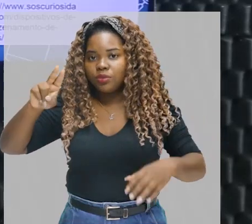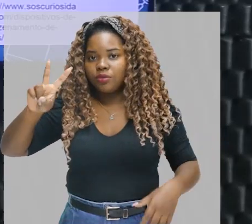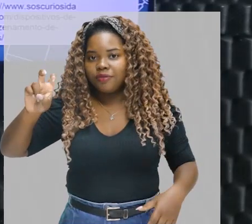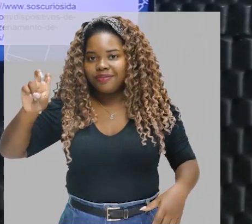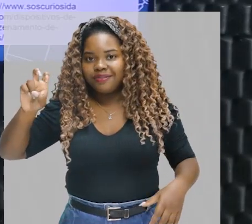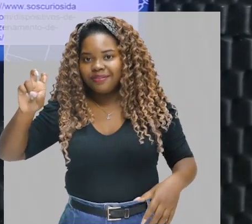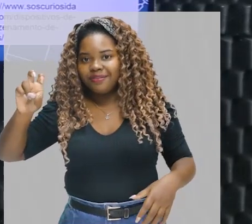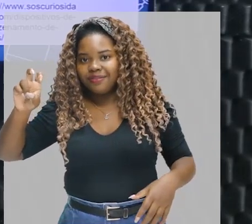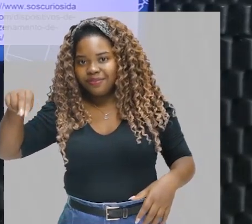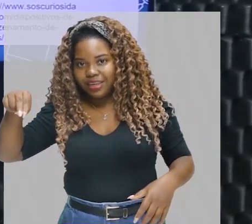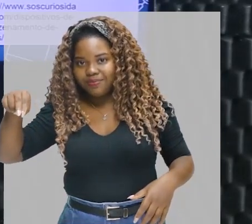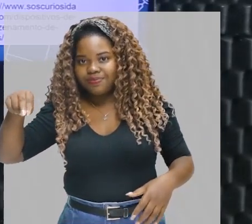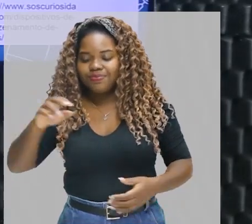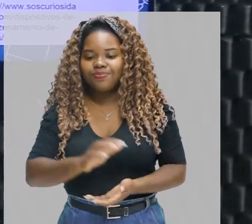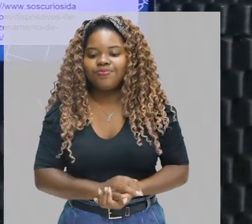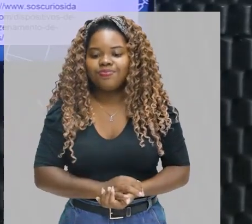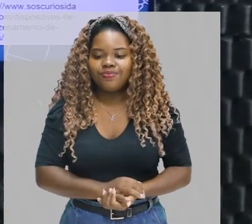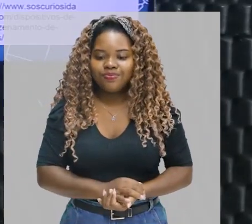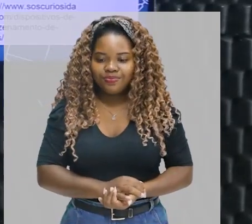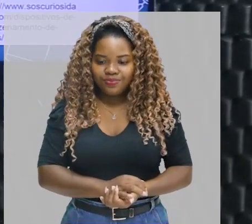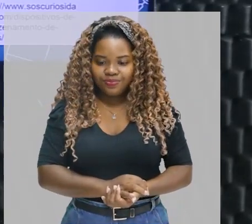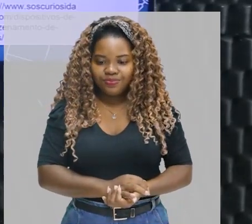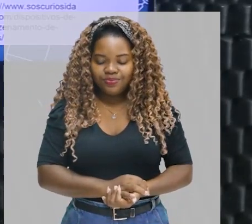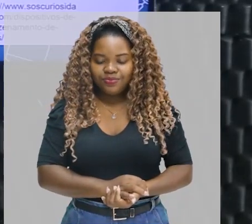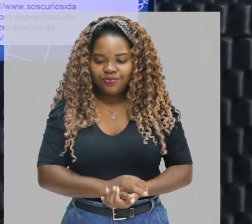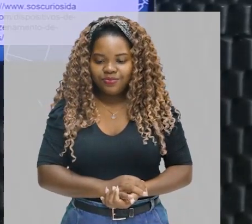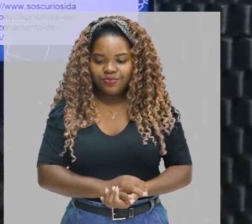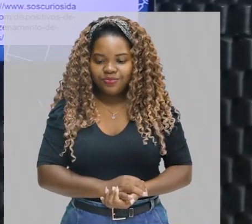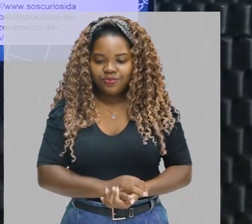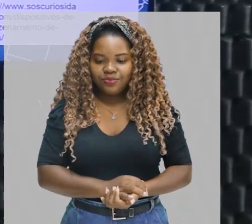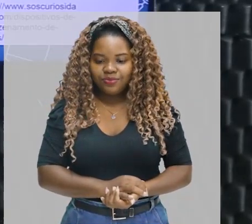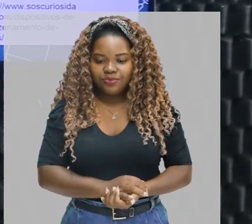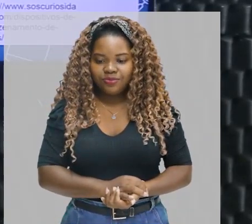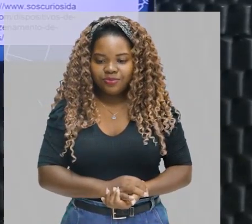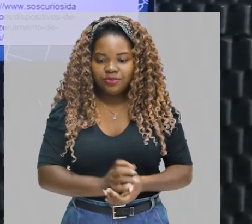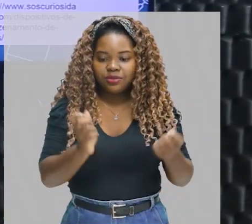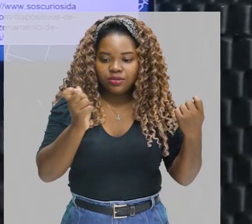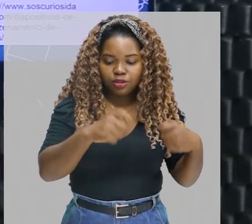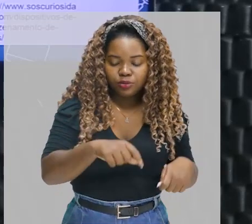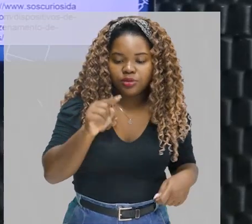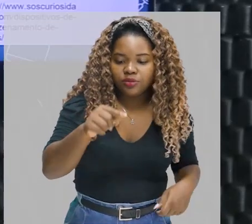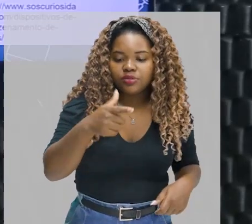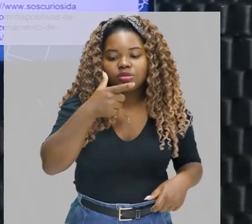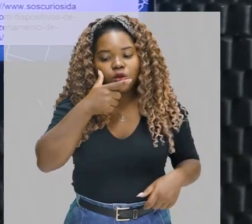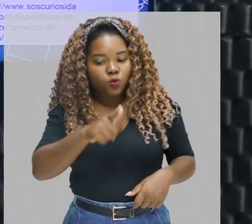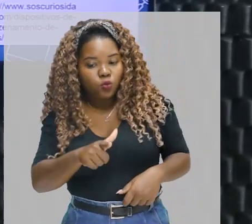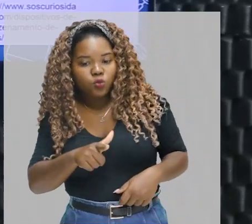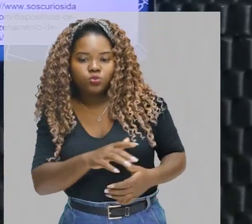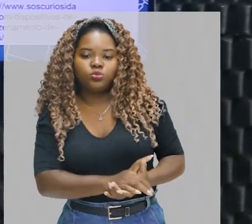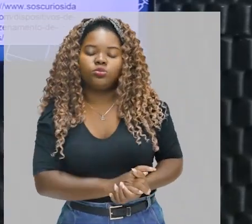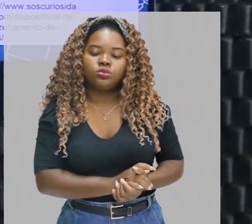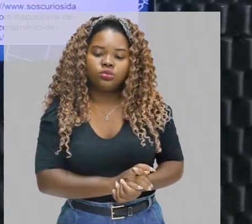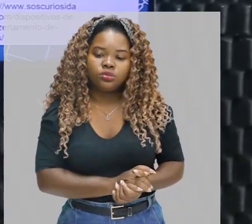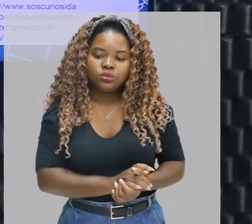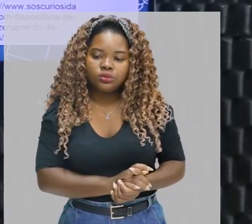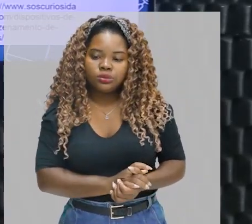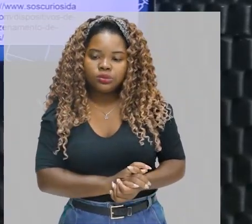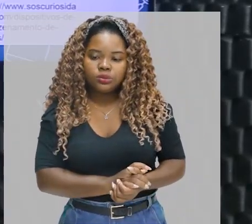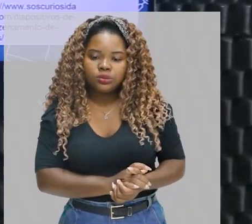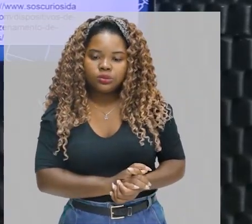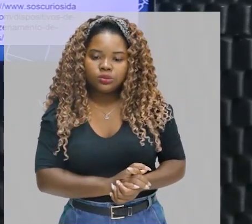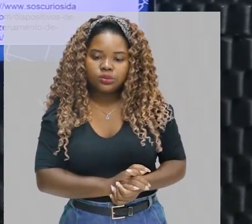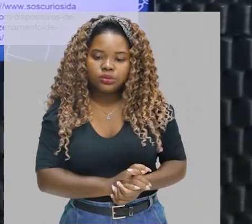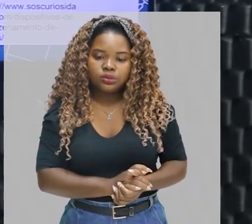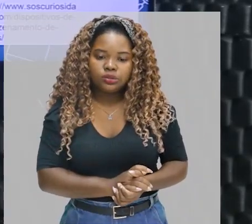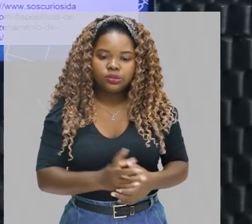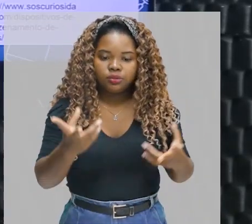nenhuma dessas mídias. Ela simplesmente está na nuvem à disposição para que você consiga, né, acessá-la a qualquer momento de